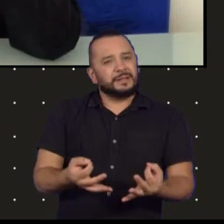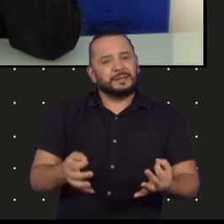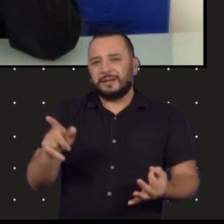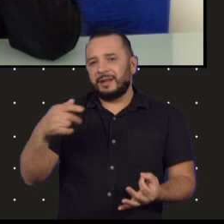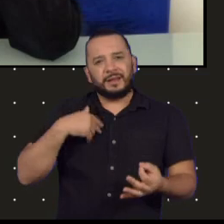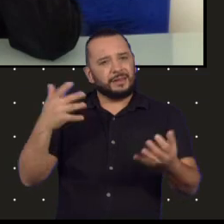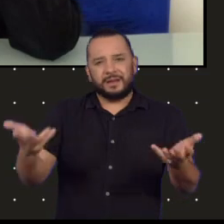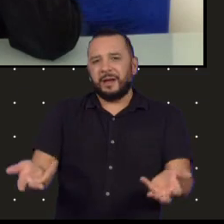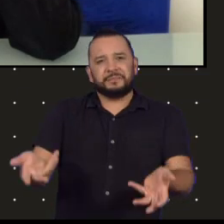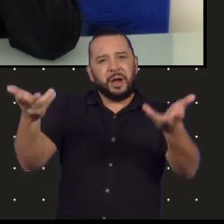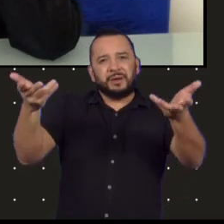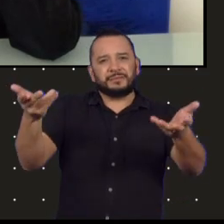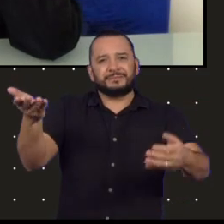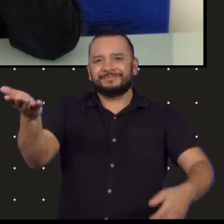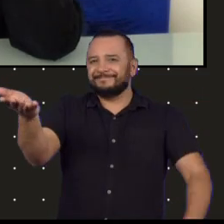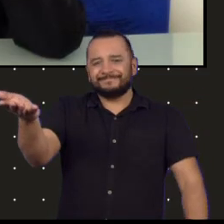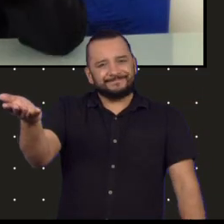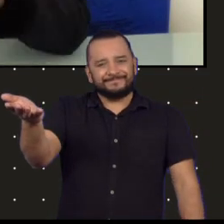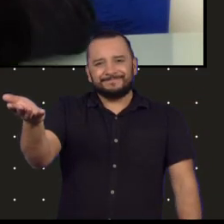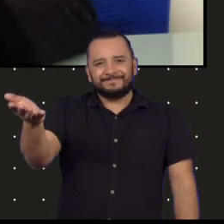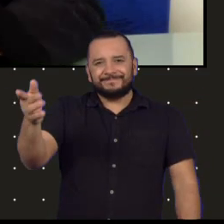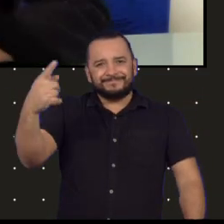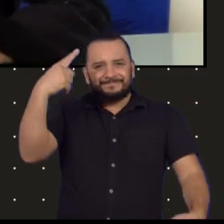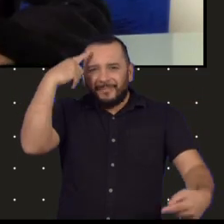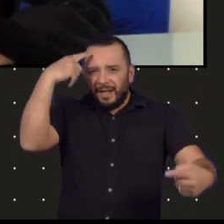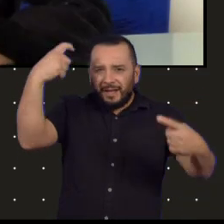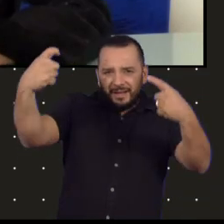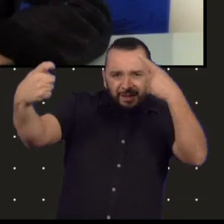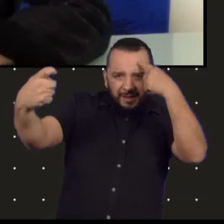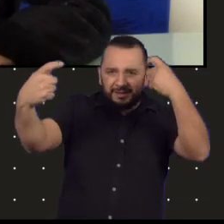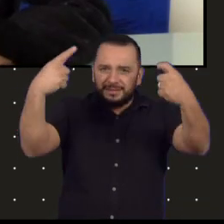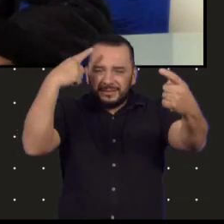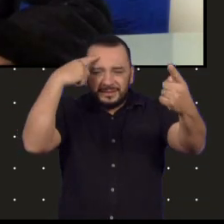vitalidade, com inventividade